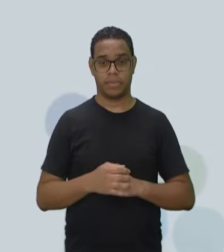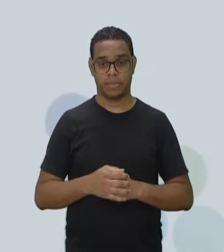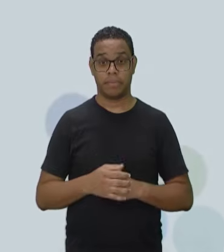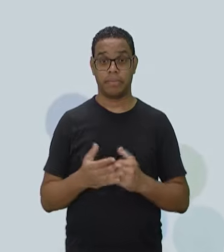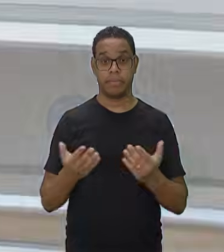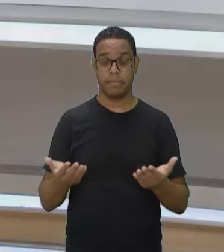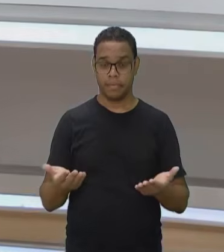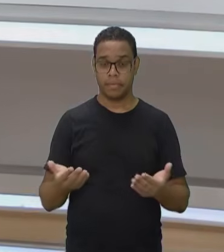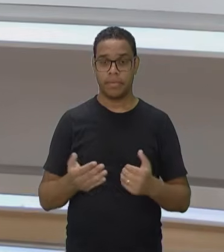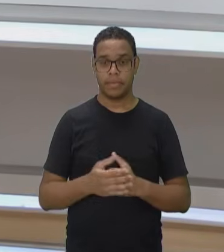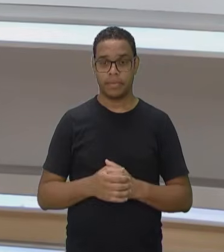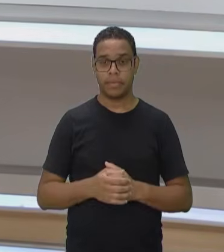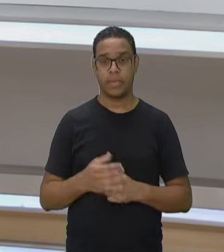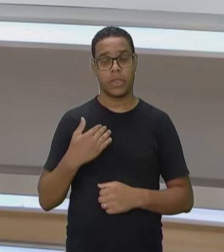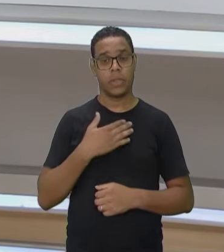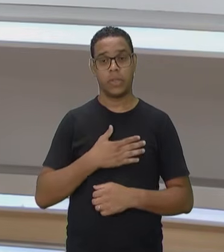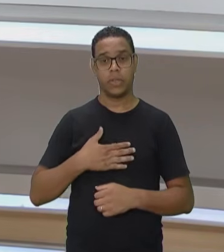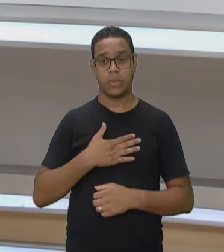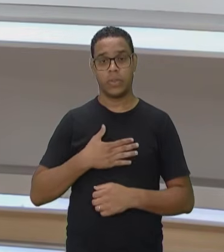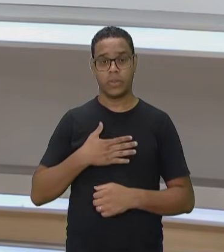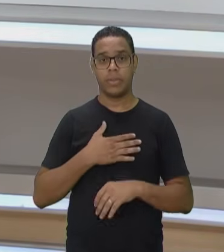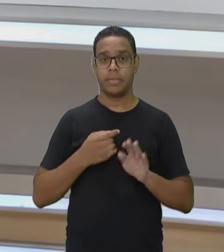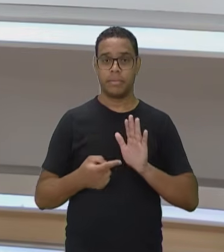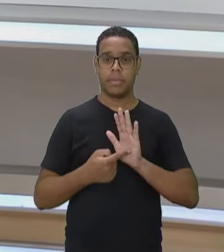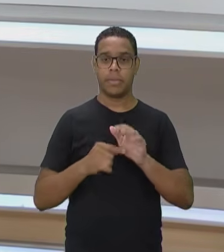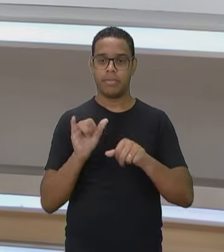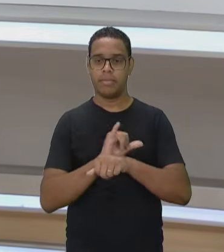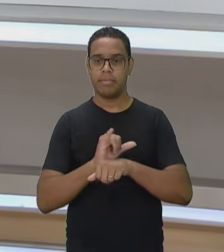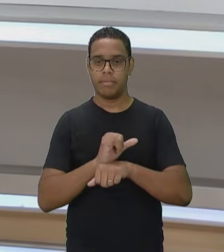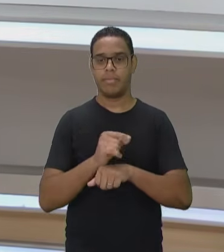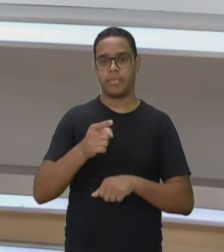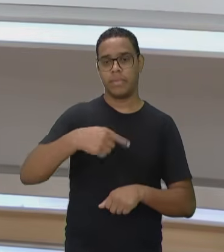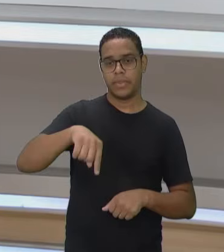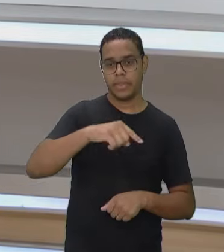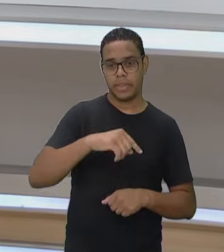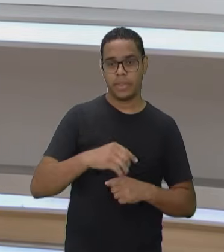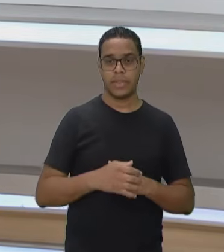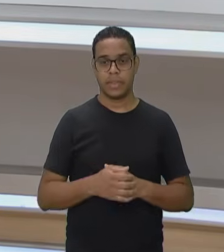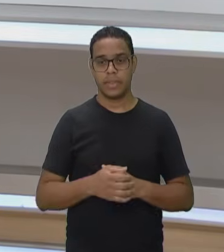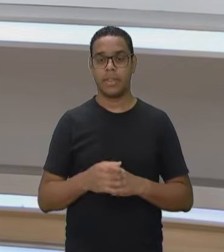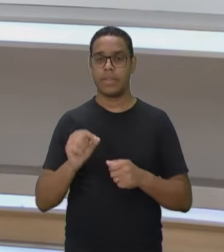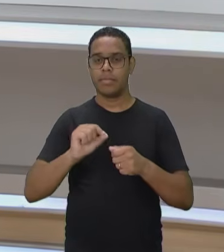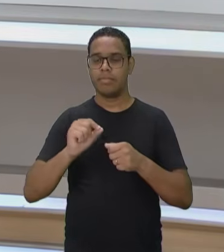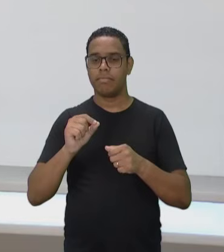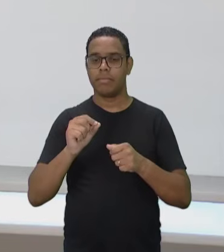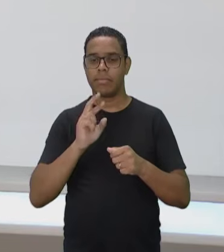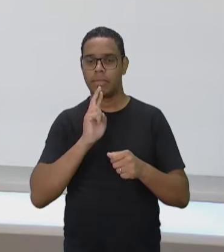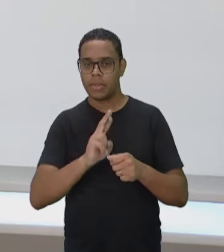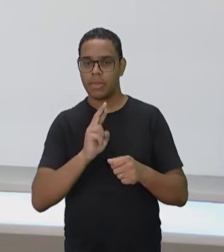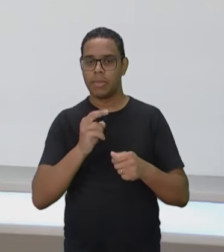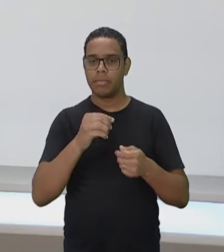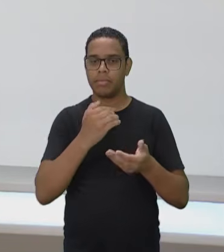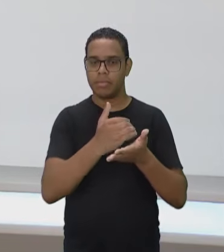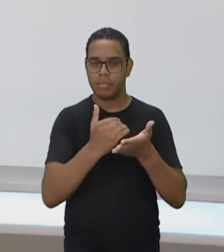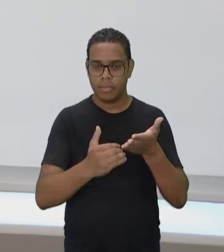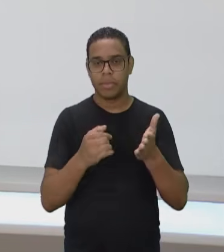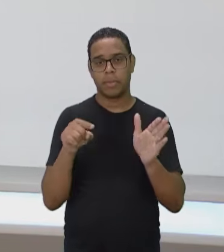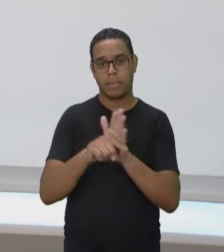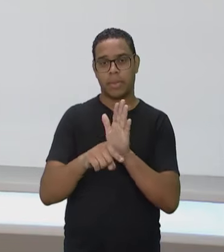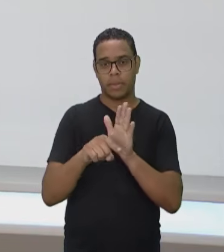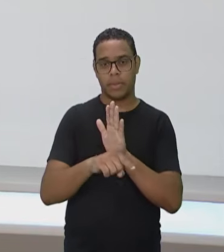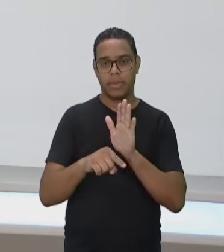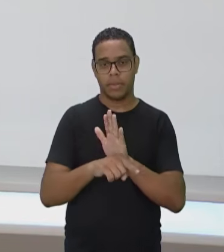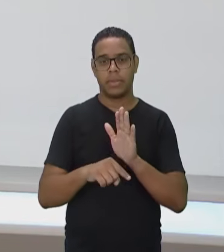Então, pessoal, eu gostei muito de trazer aí essas estratégias para vocês realizarem a correção das